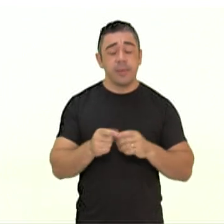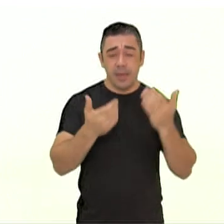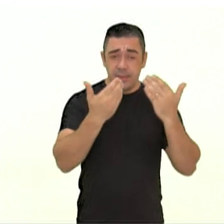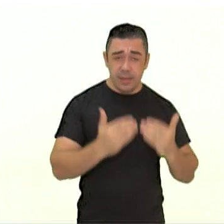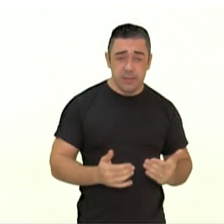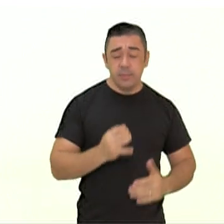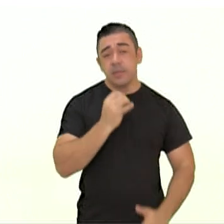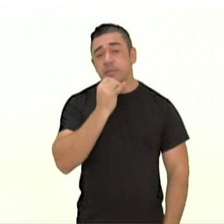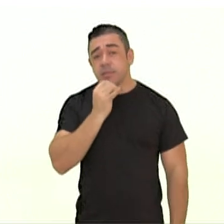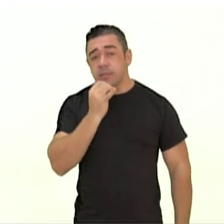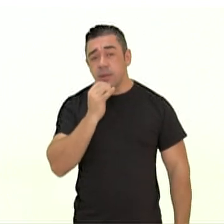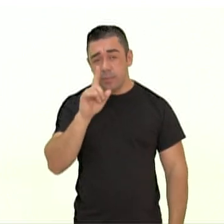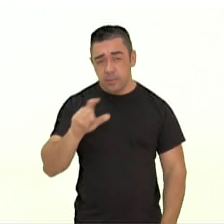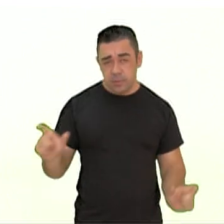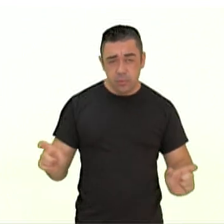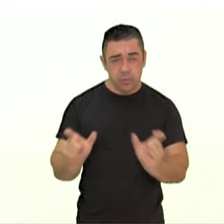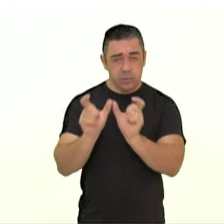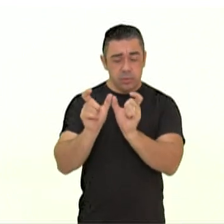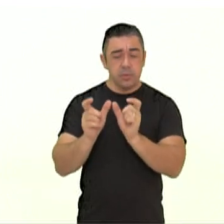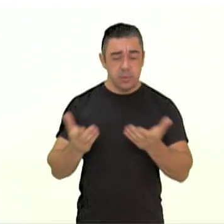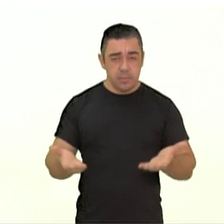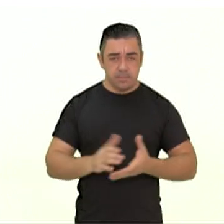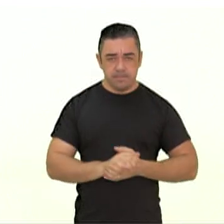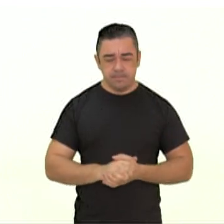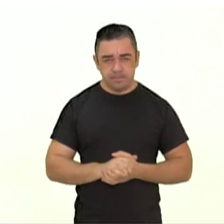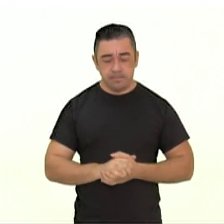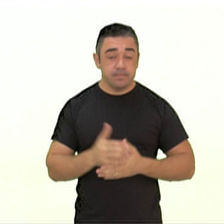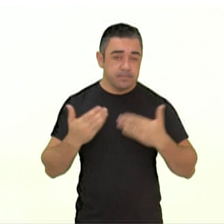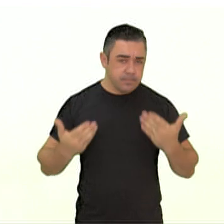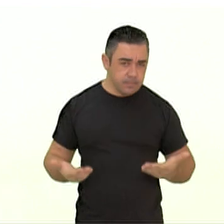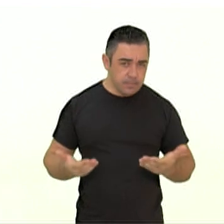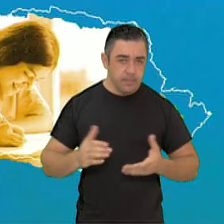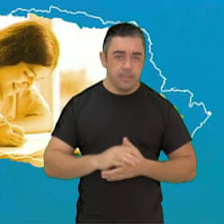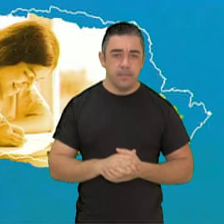analisamos exemplos de conjunções coordenativas. Então,